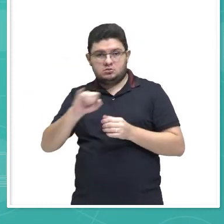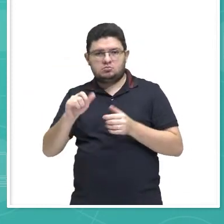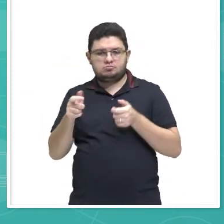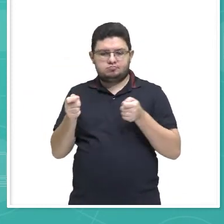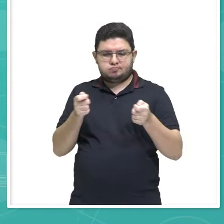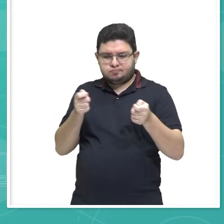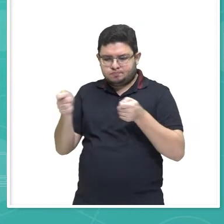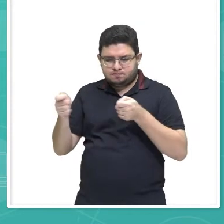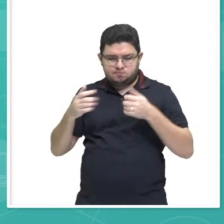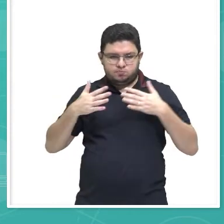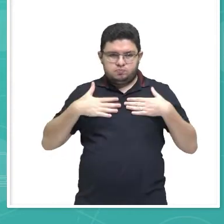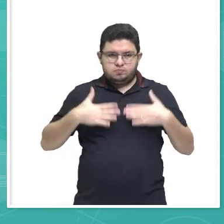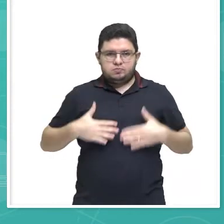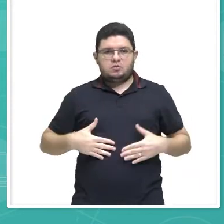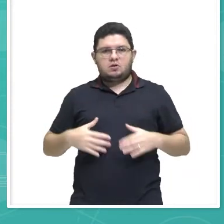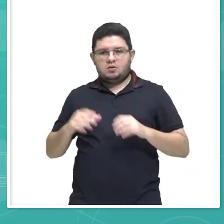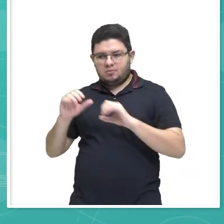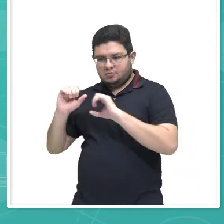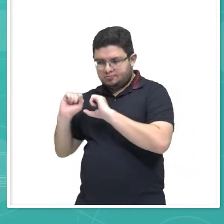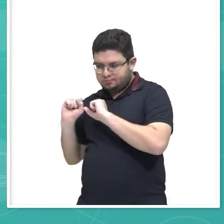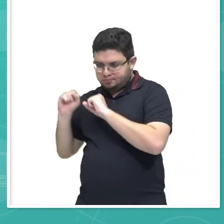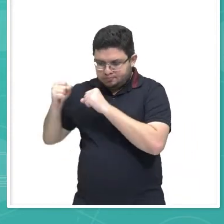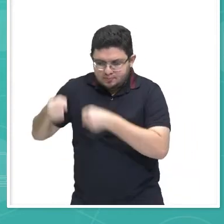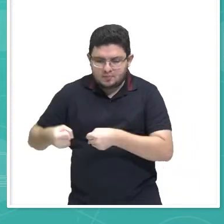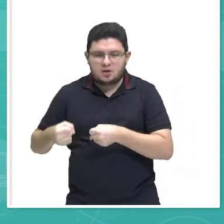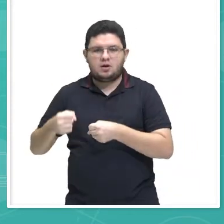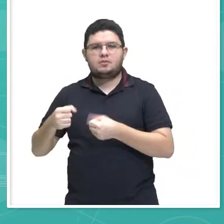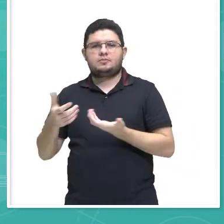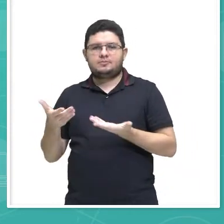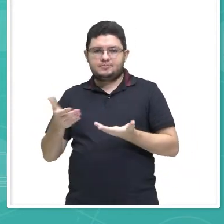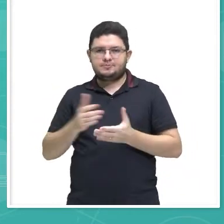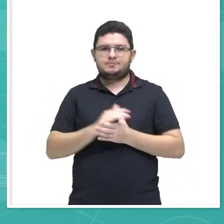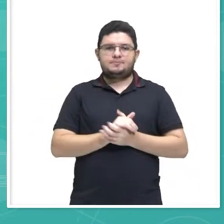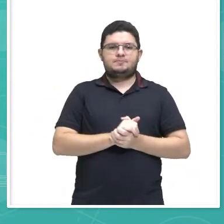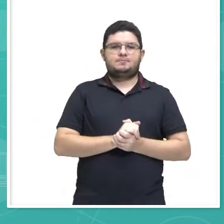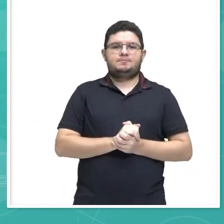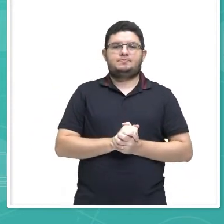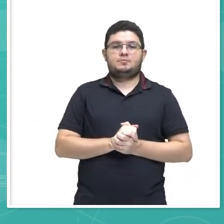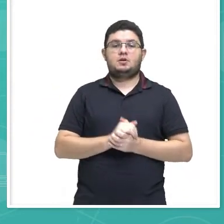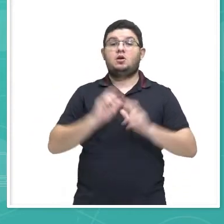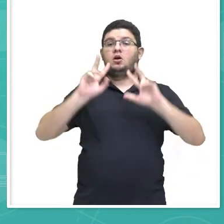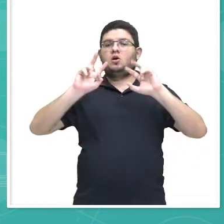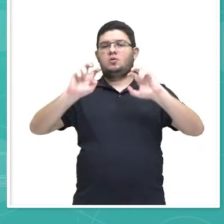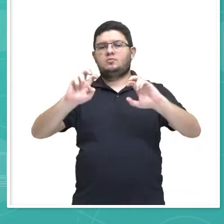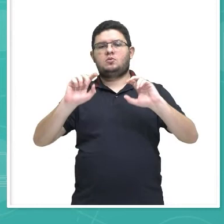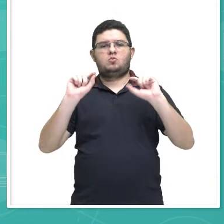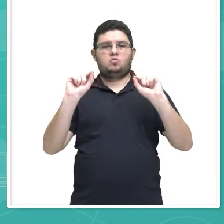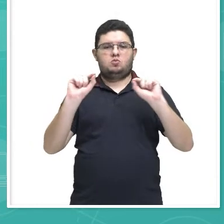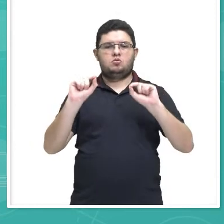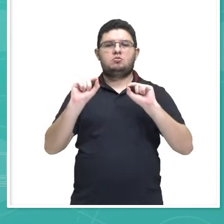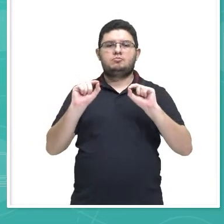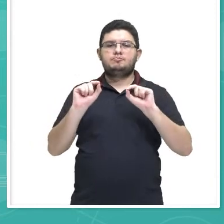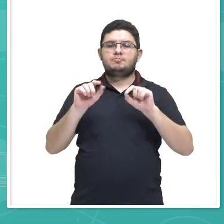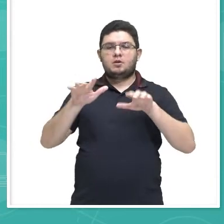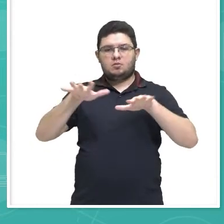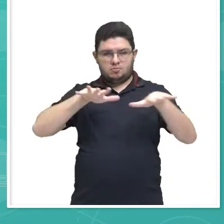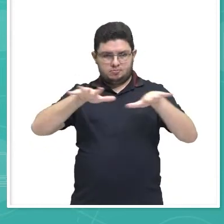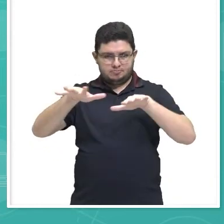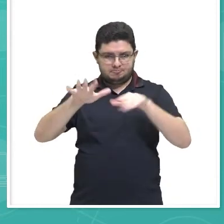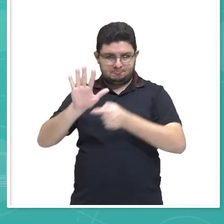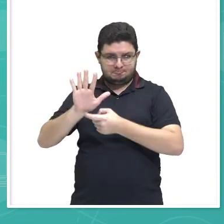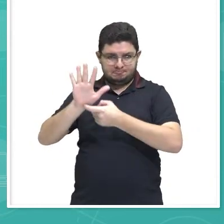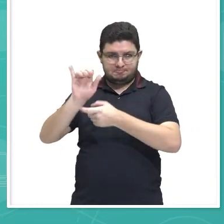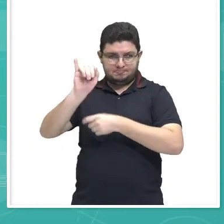para desequilibrar o oponente. Observem só comigo aqui esses movimentos com mais detalhe nessa imagem que eu vou mostrar para